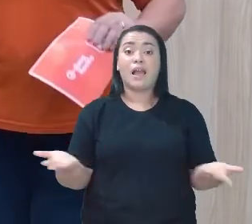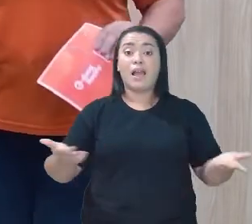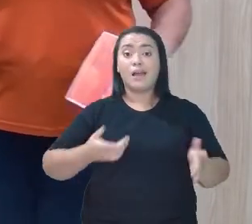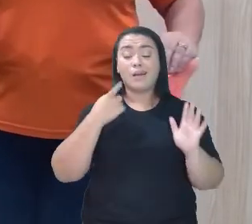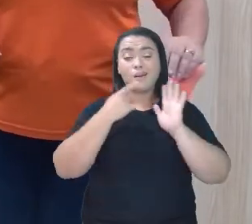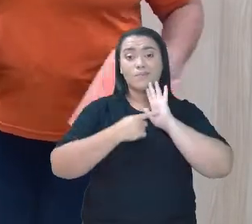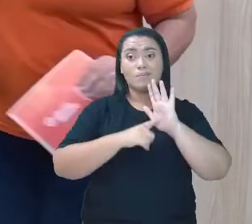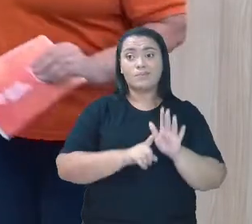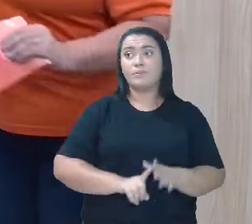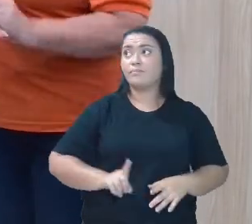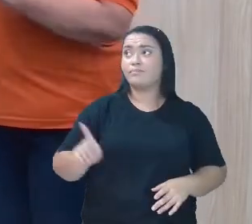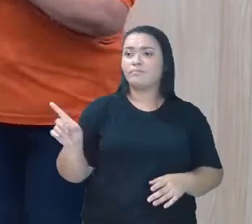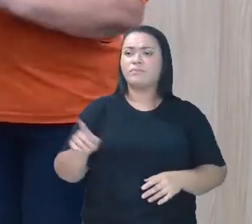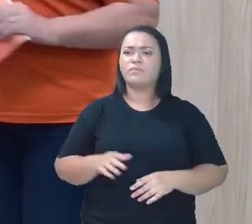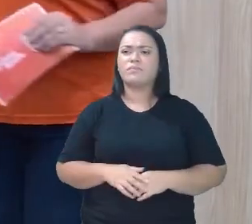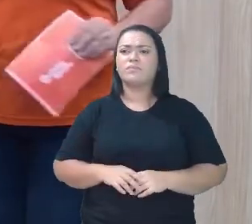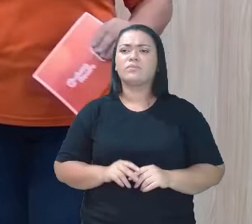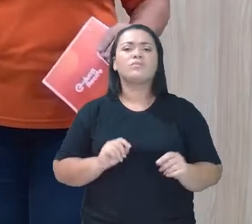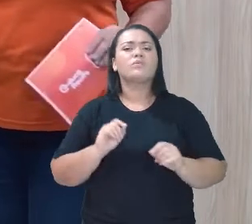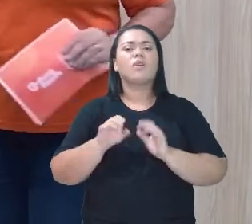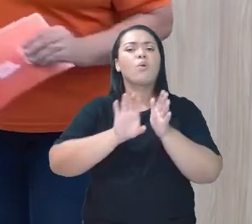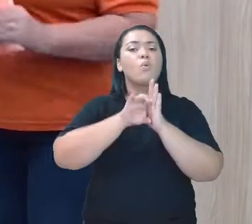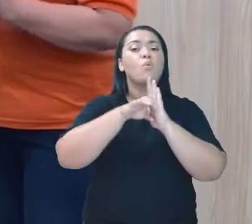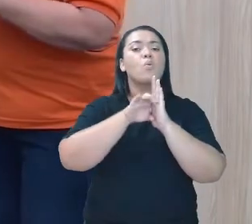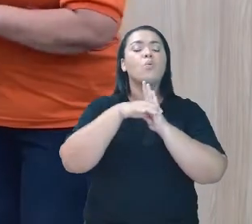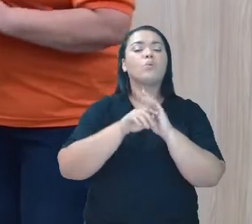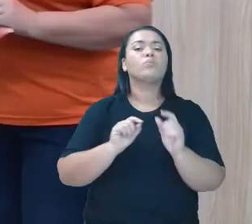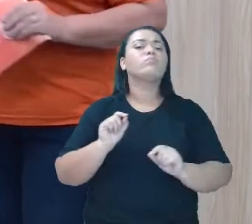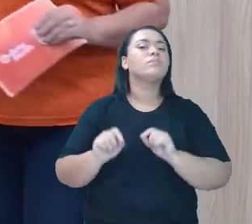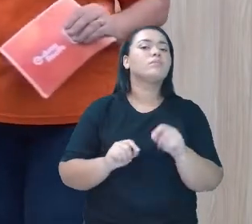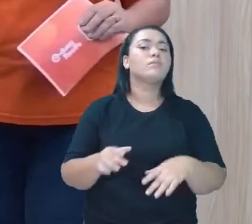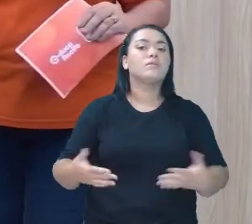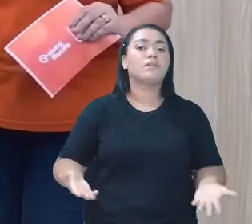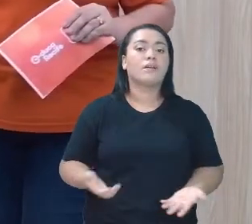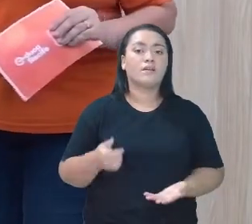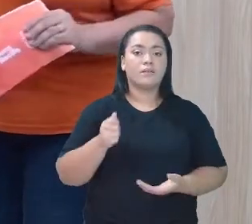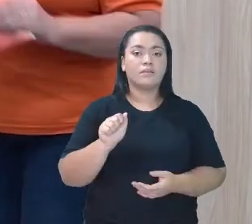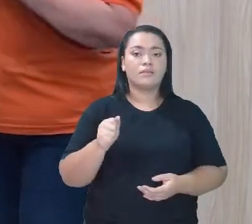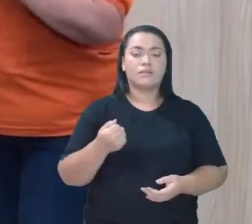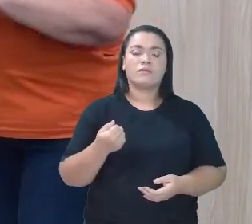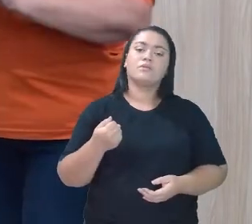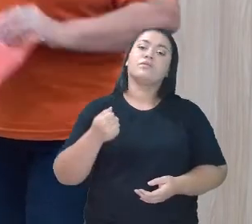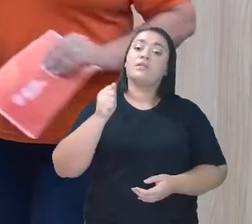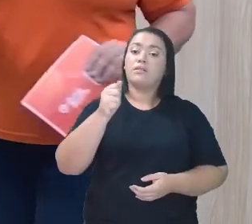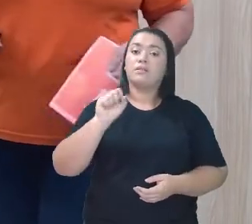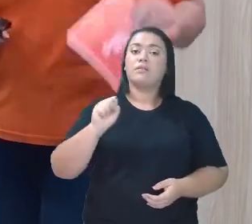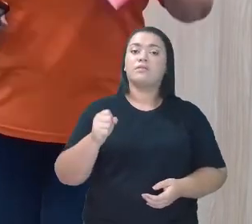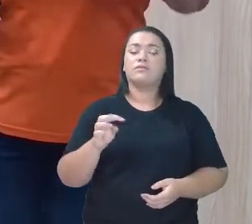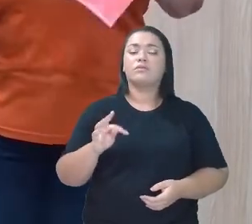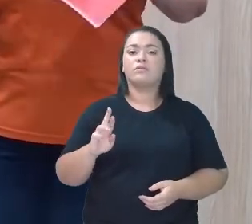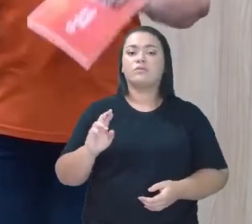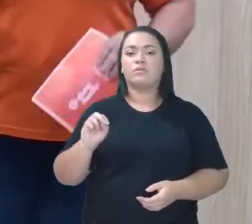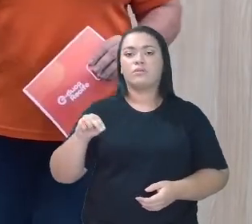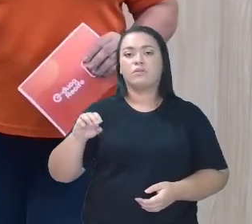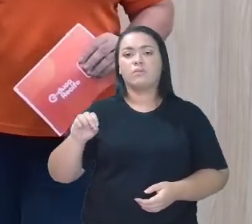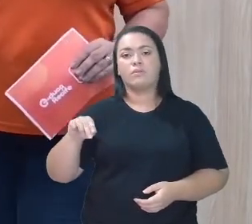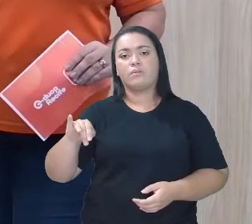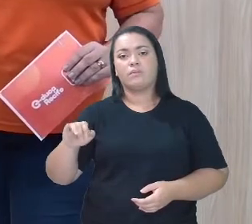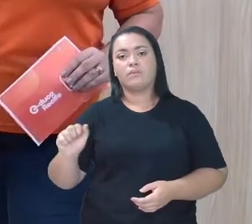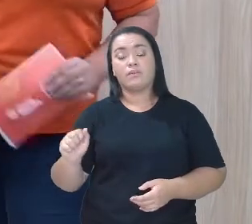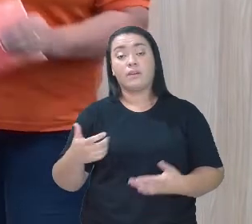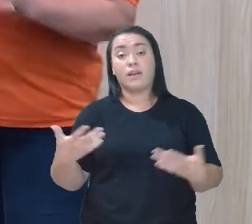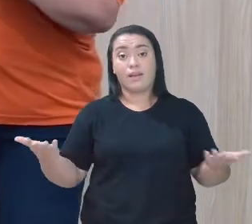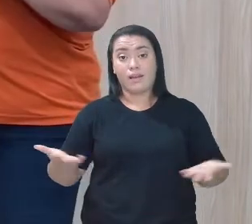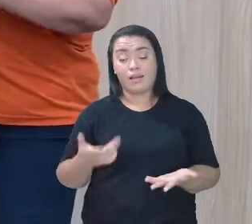trouxe agora para vocês, né, o conceito, o que é realmente astronomia. E olha aí, gente, e mais uma vez eu